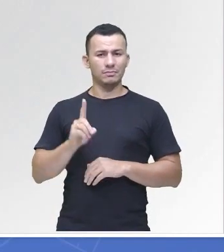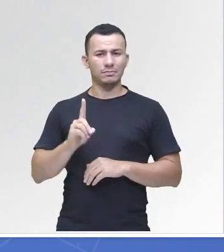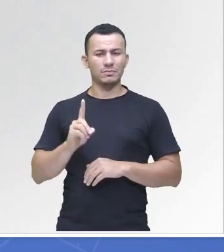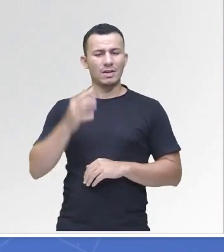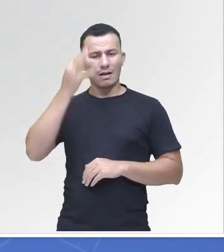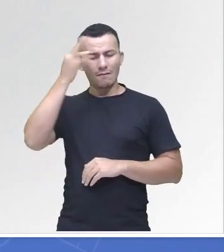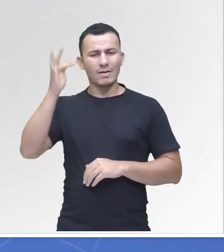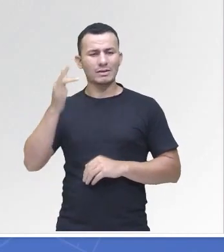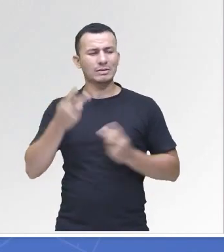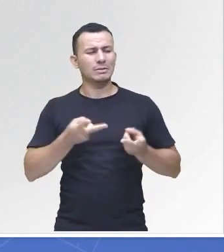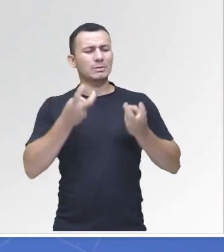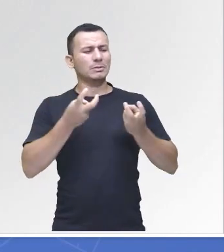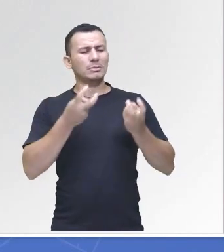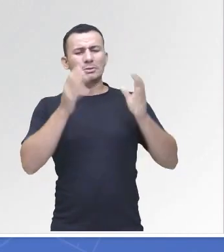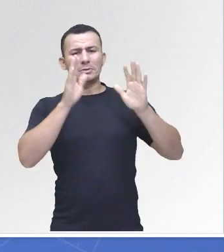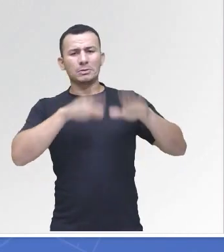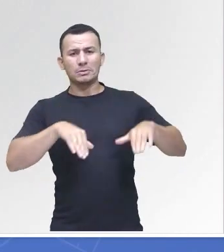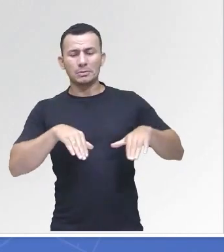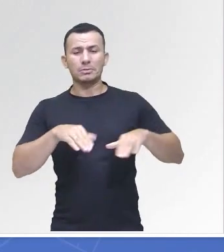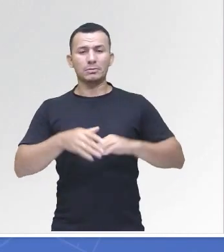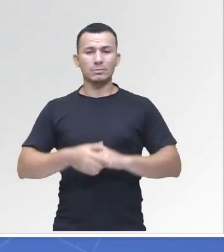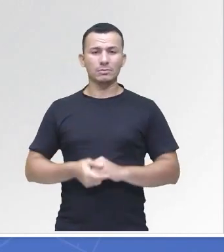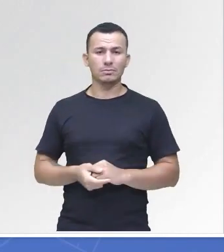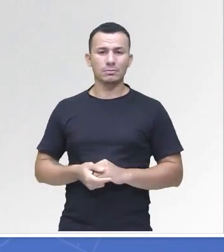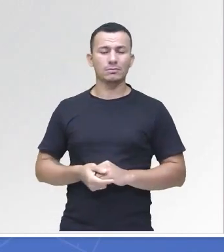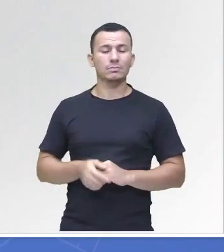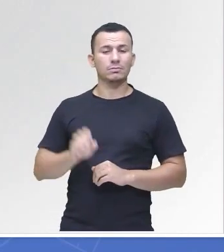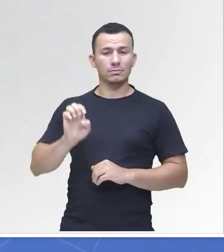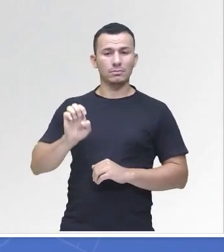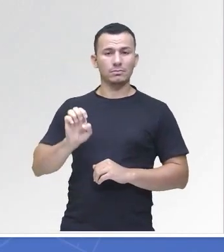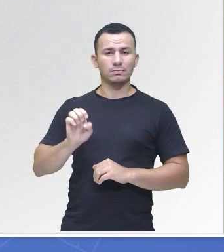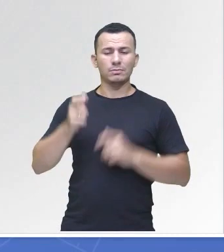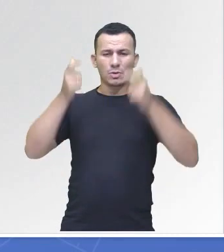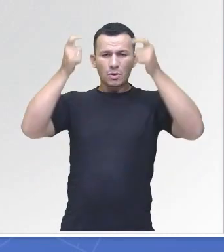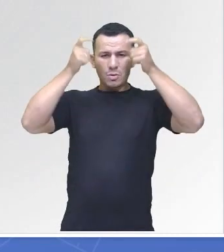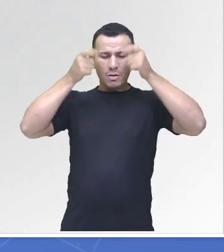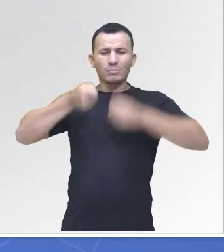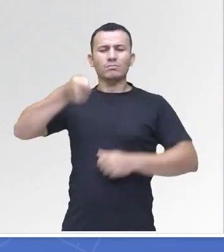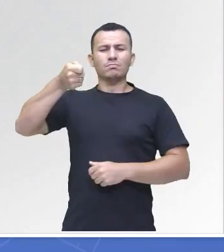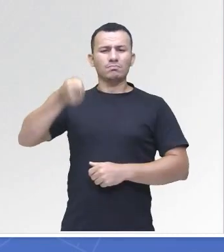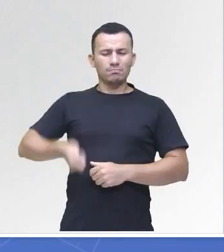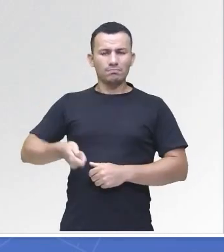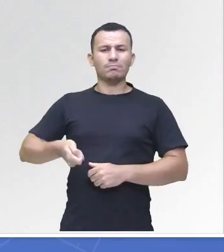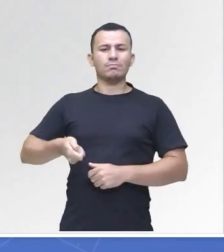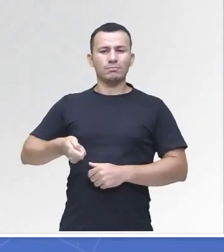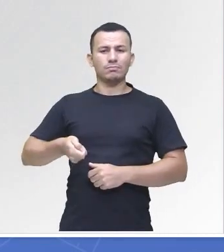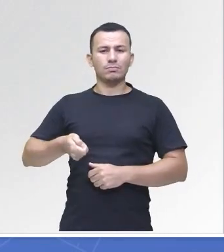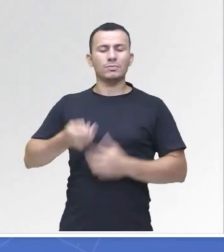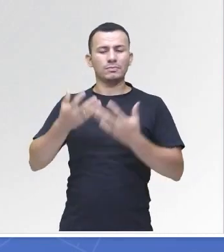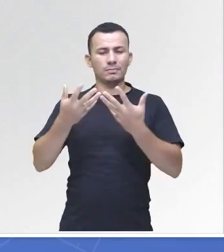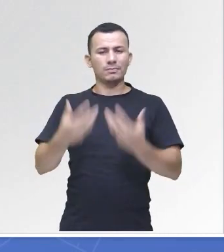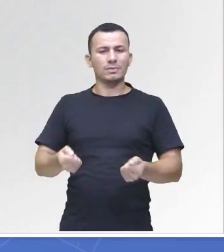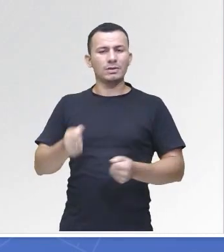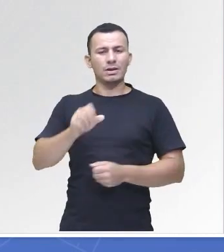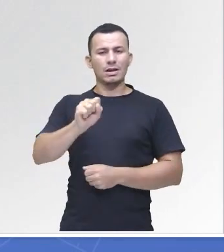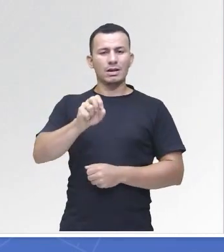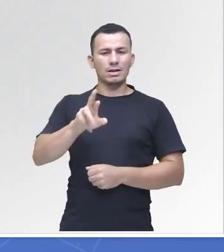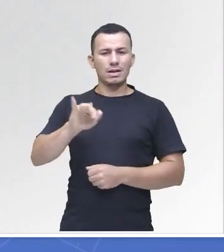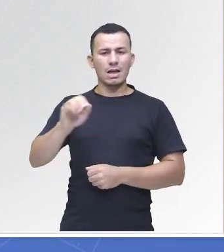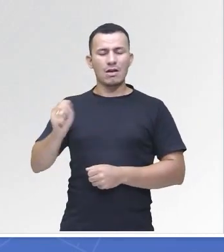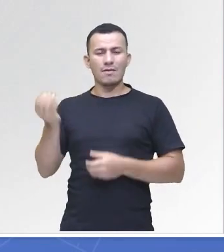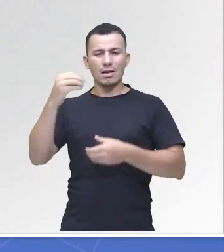frente à ocupação do Marrocos. E oposição do imperador Francisco Ferdinando à admissão da Sérvia no